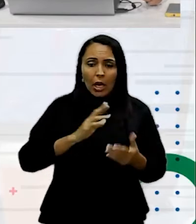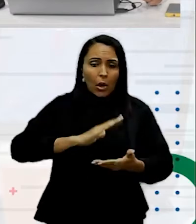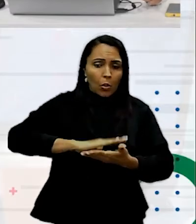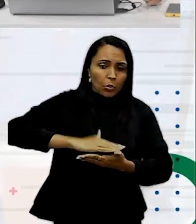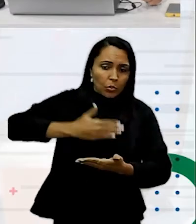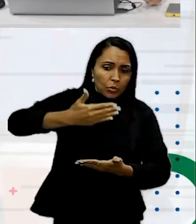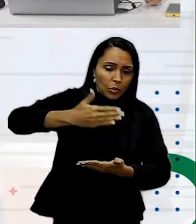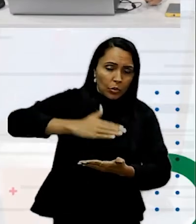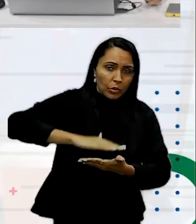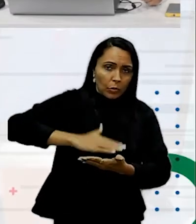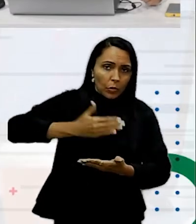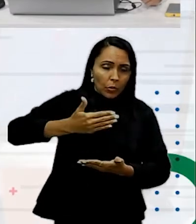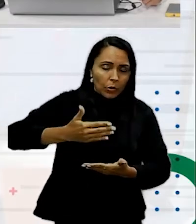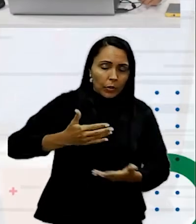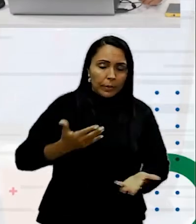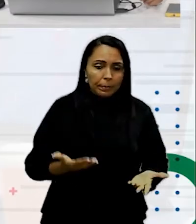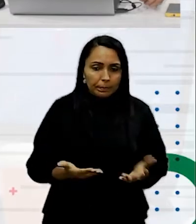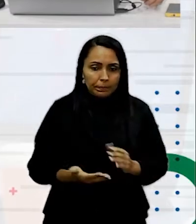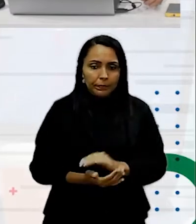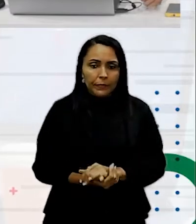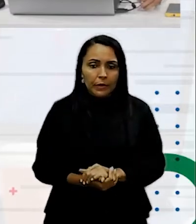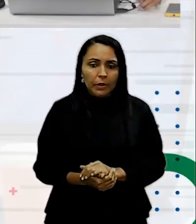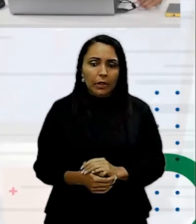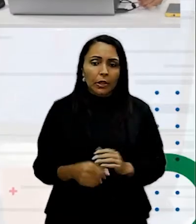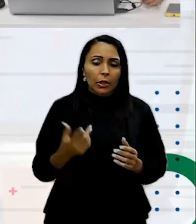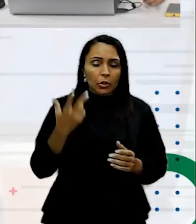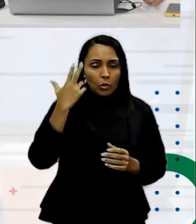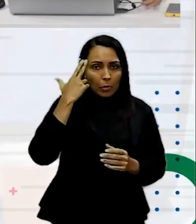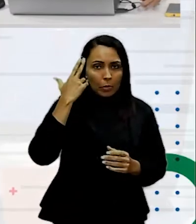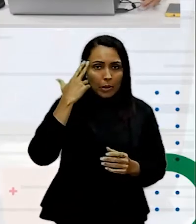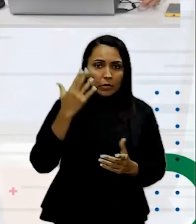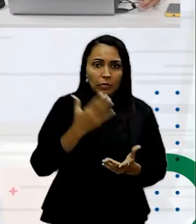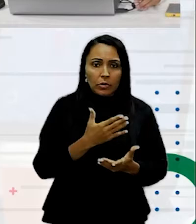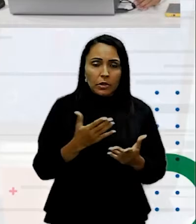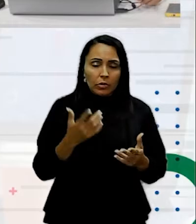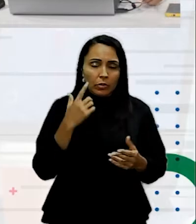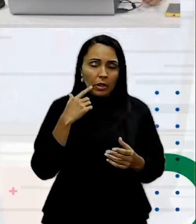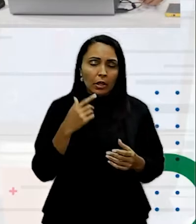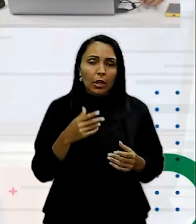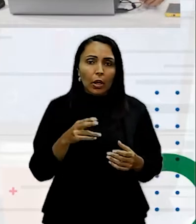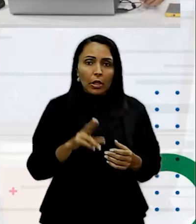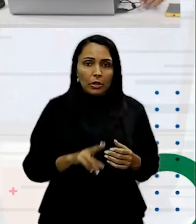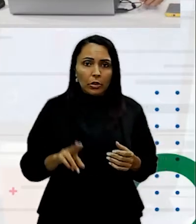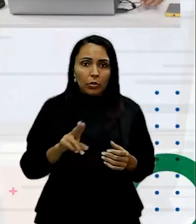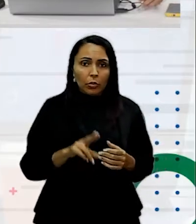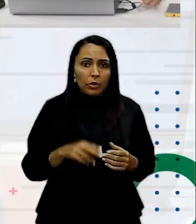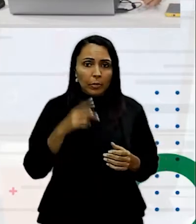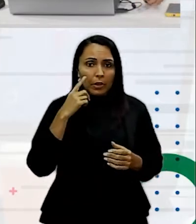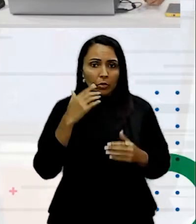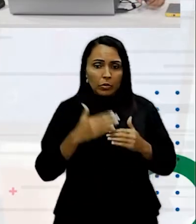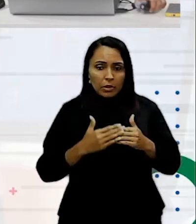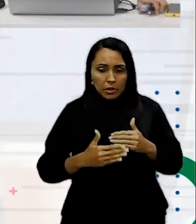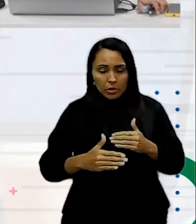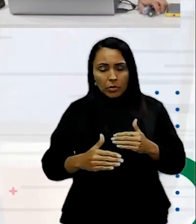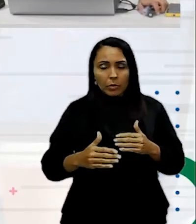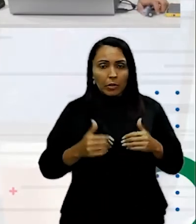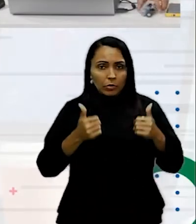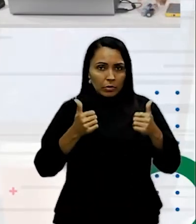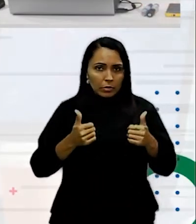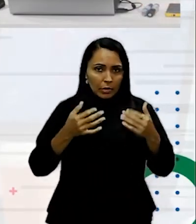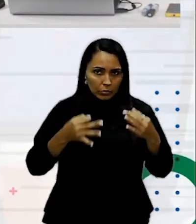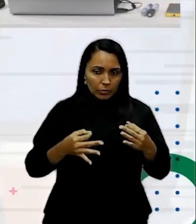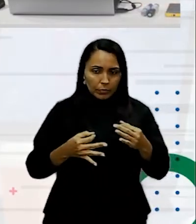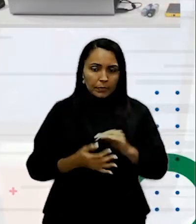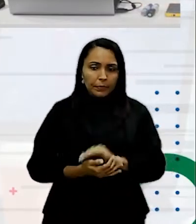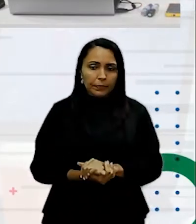no ônibus, que é onde geralmente você coloca, salva os seus downloads para poder assistir durante o percurso, certo?